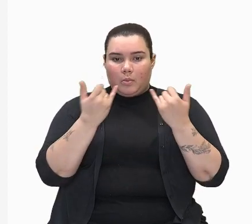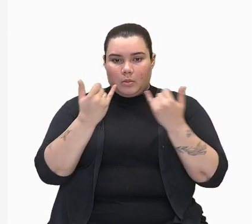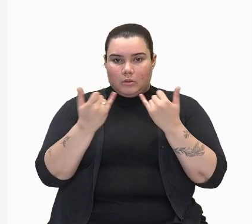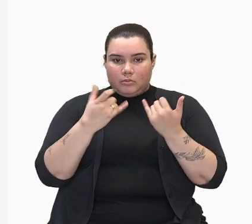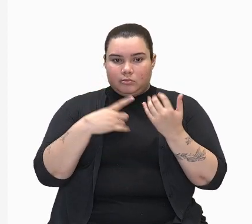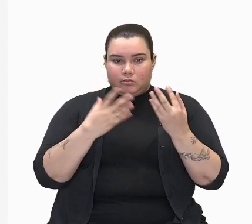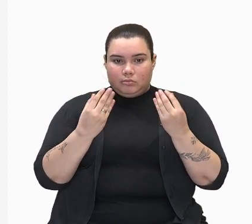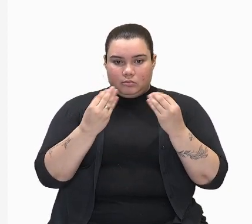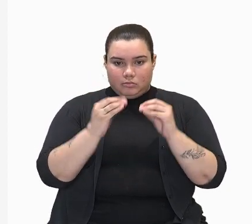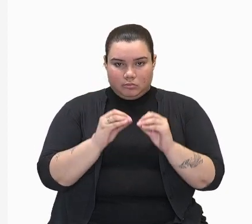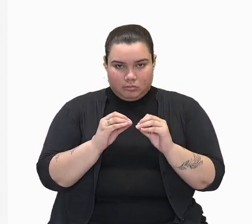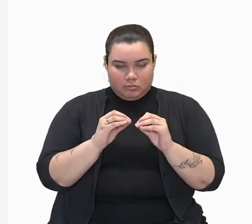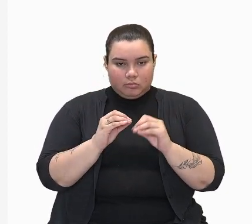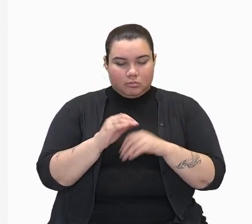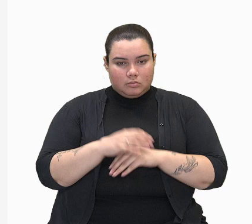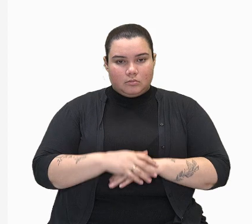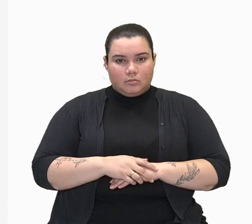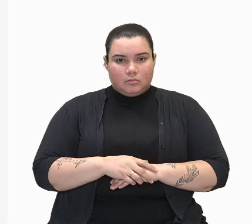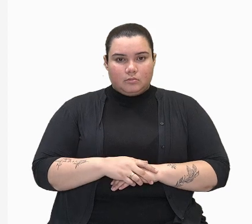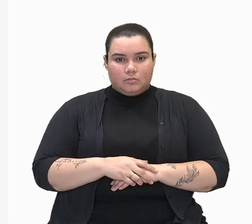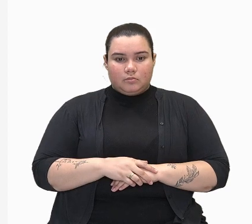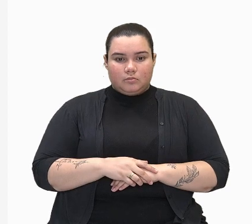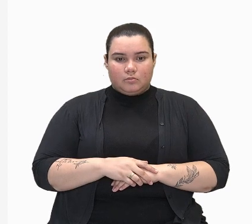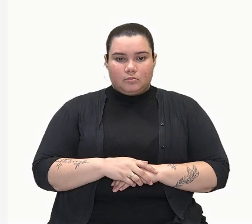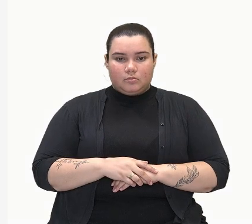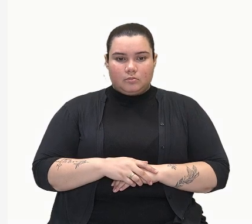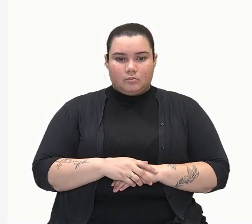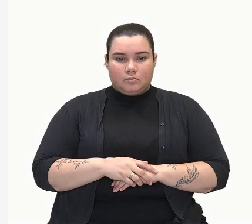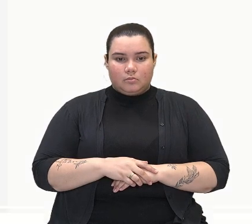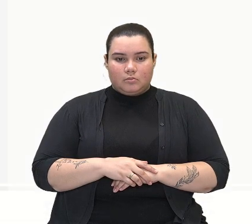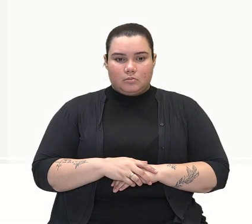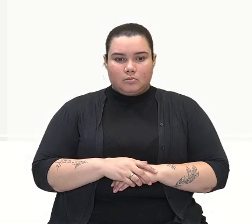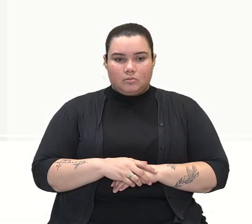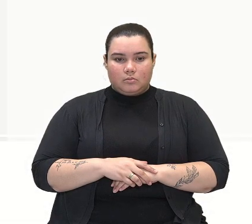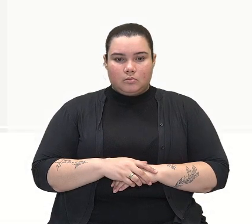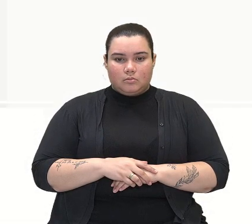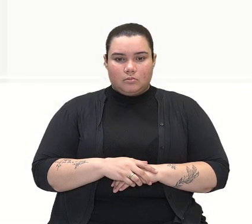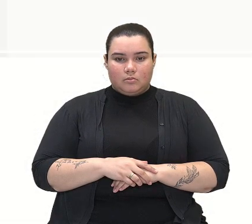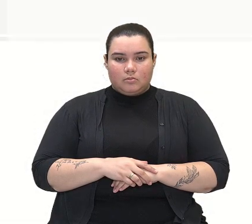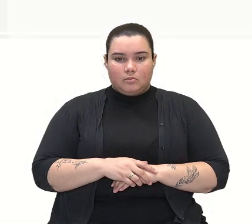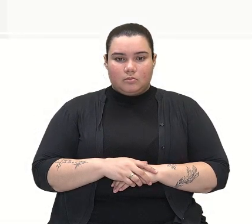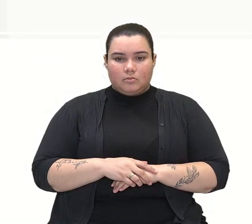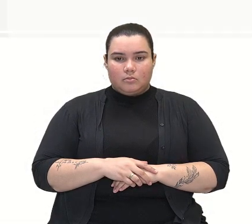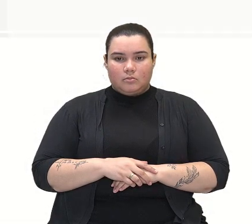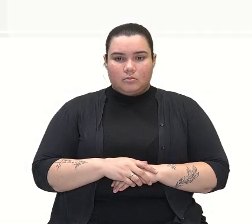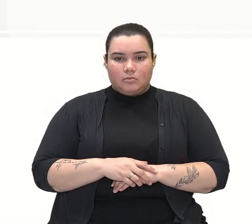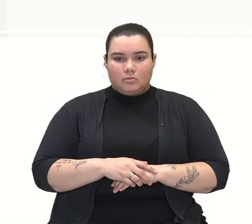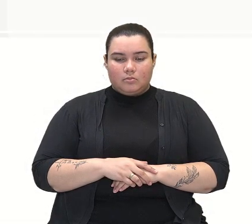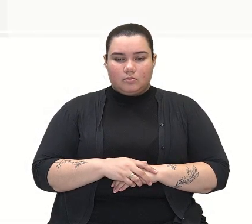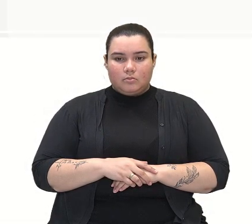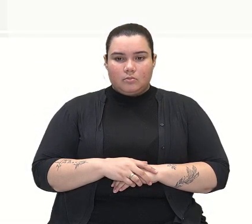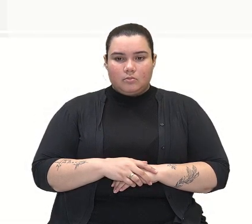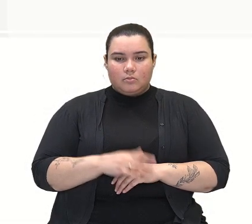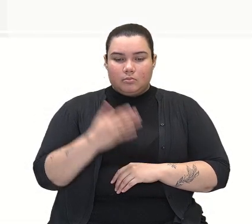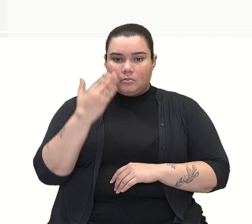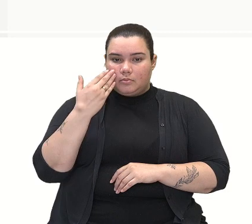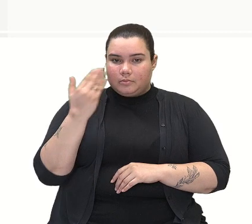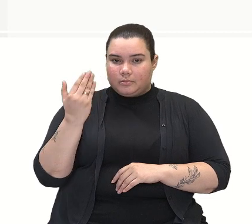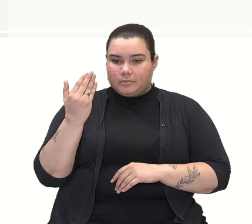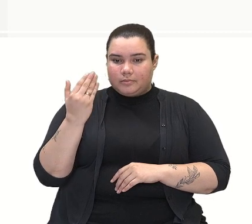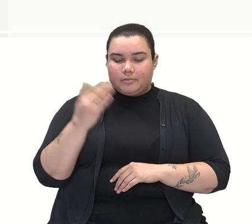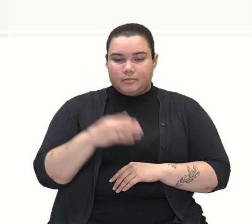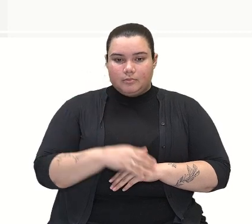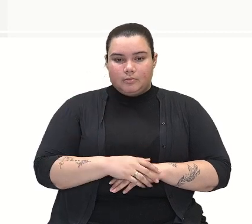informações que foram fornecidas aí, né, pelo deficiente